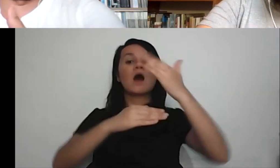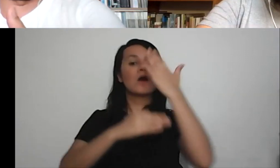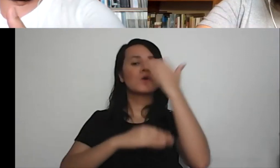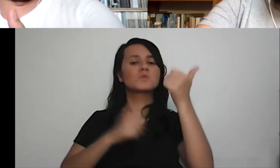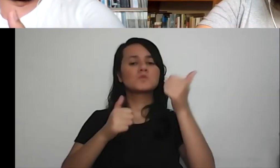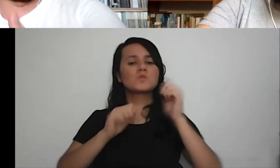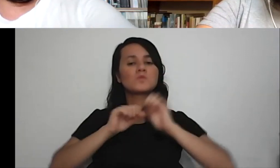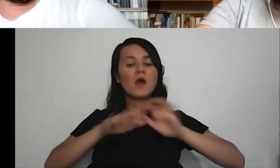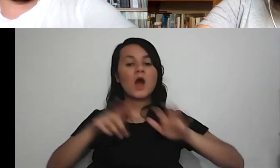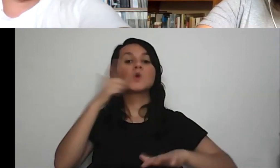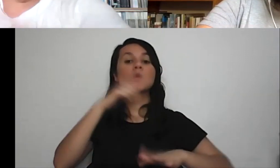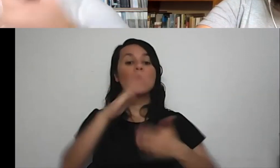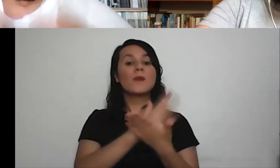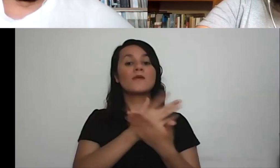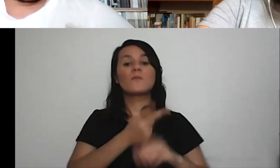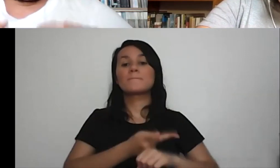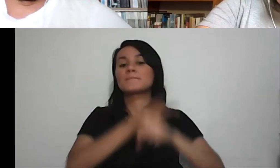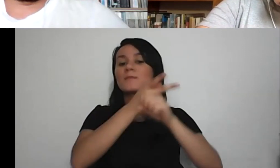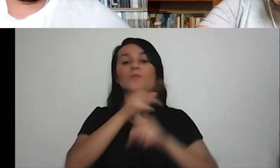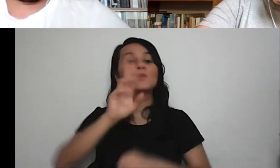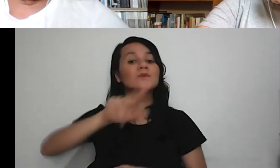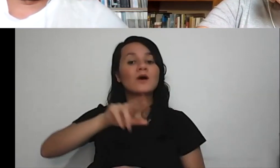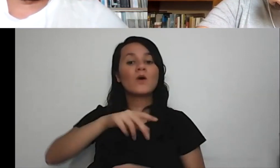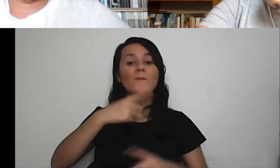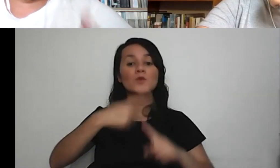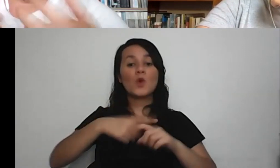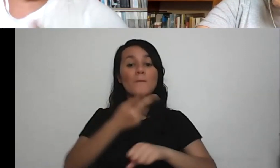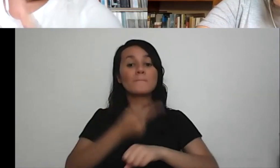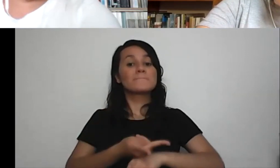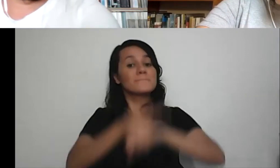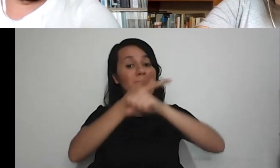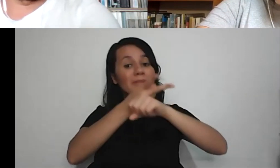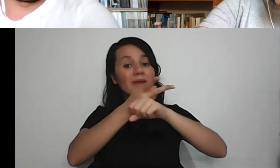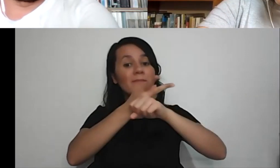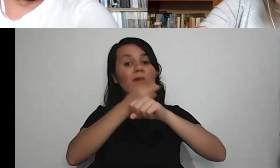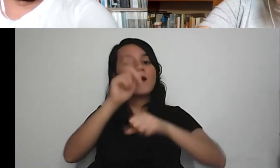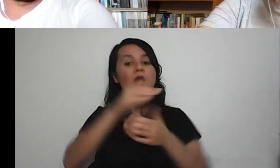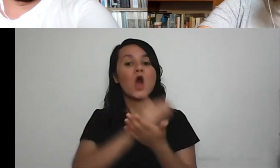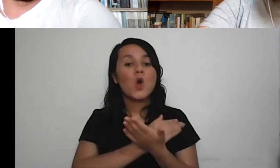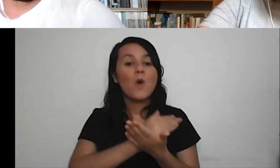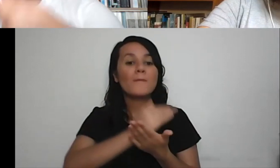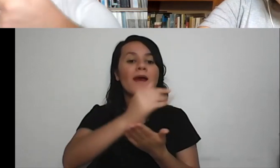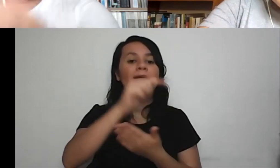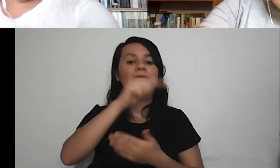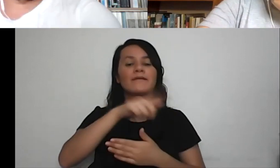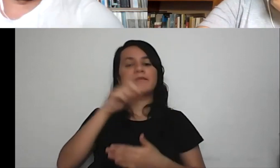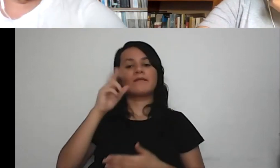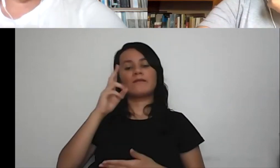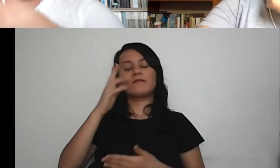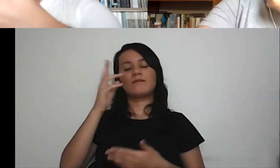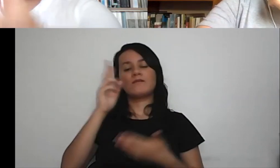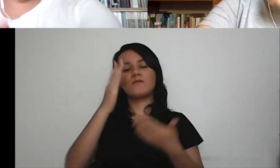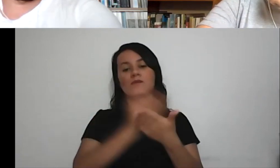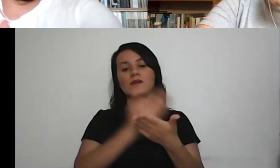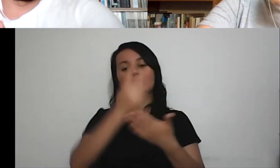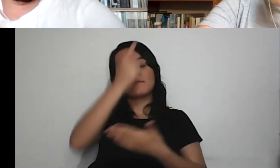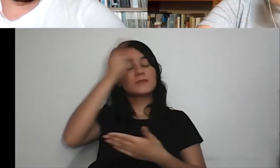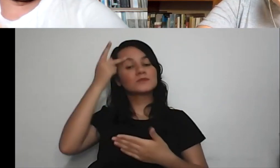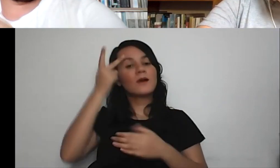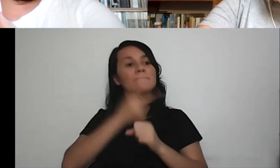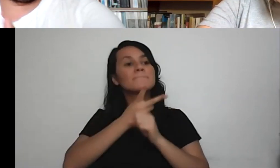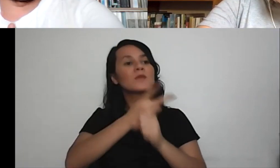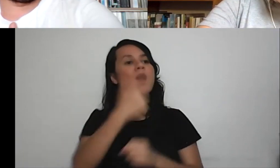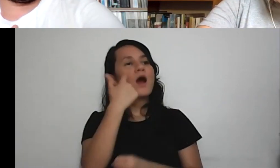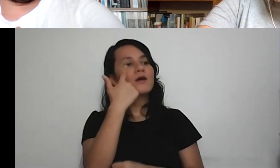que o livro ganha o prêmio, é em razão do prêmio que começa a história do livro, né? O livro começa a ser procurado e tal.